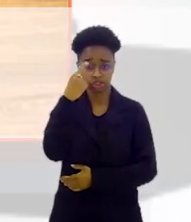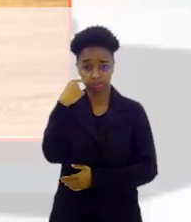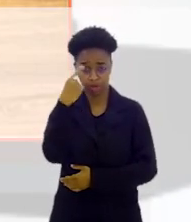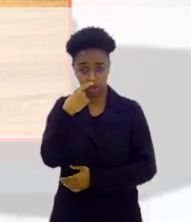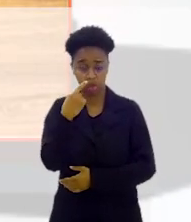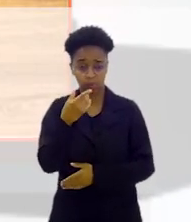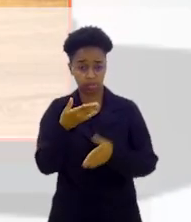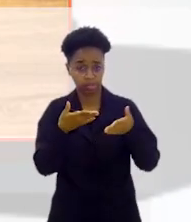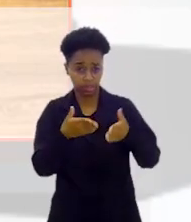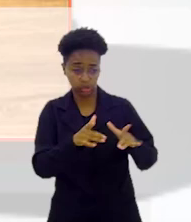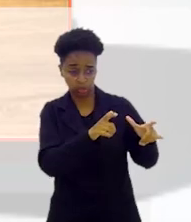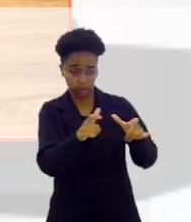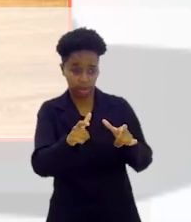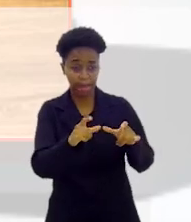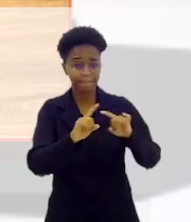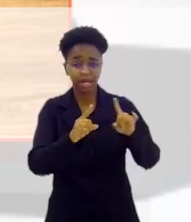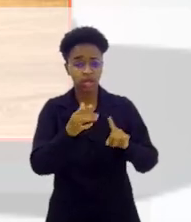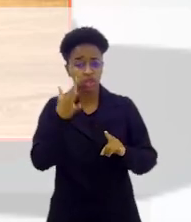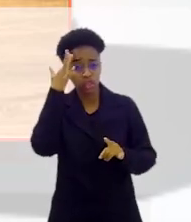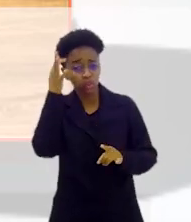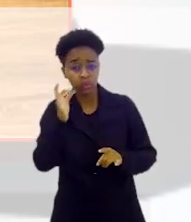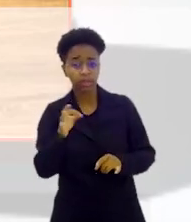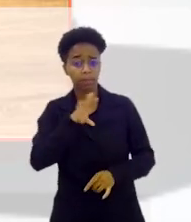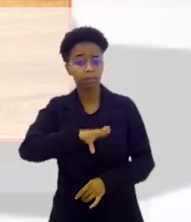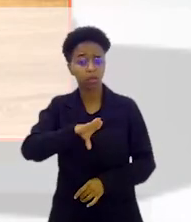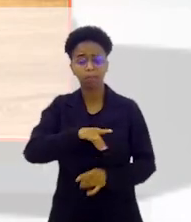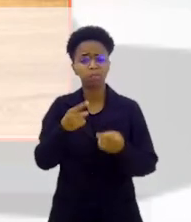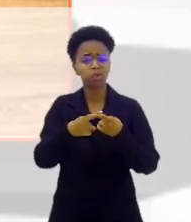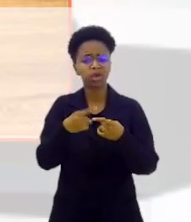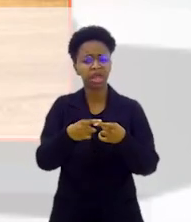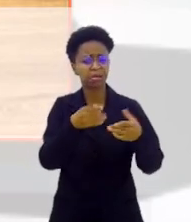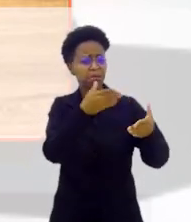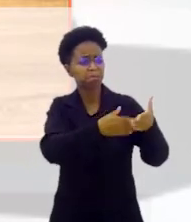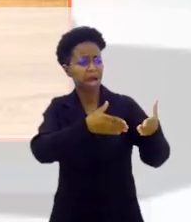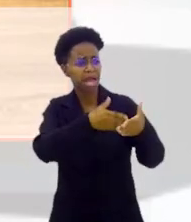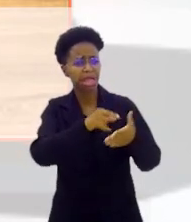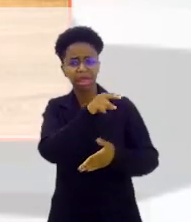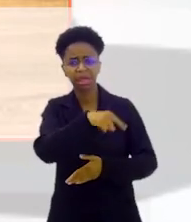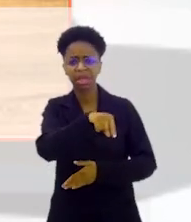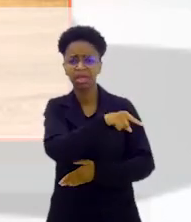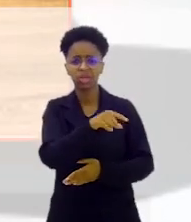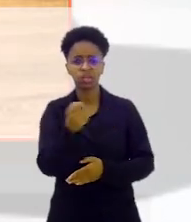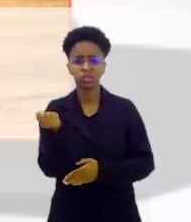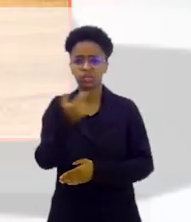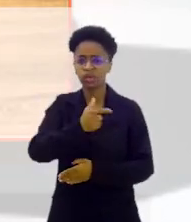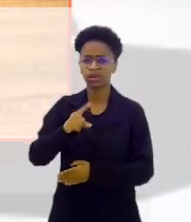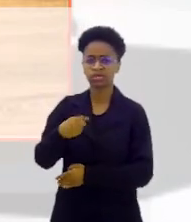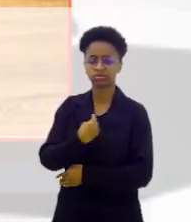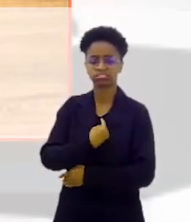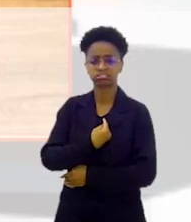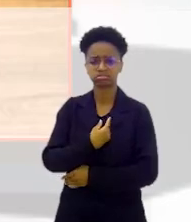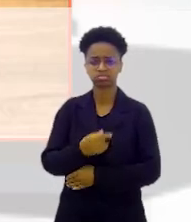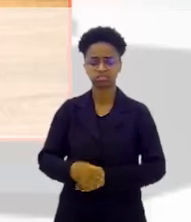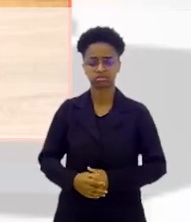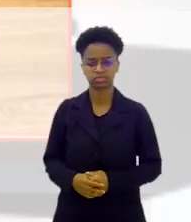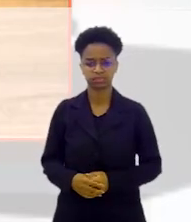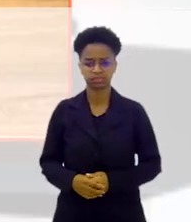idioma nativas, elas não nos entendem. O que faz a barreira de lá para cá ser muito maior do que a daqui para